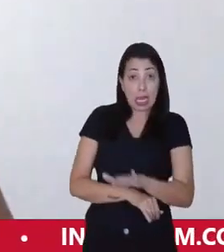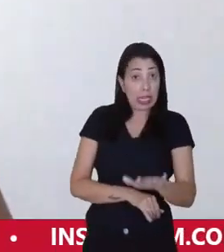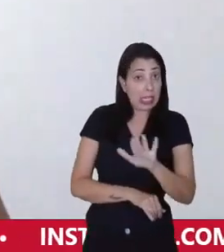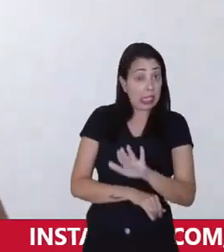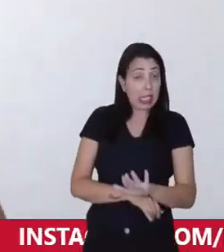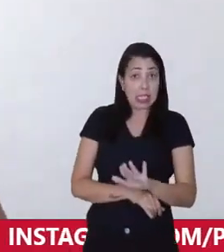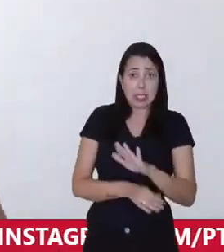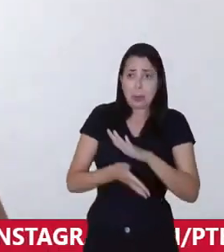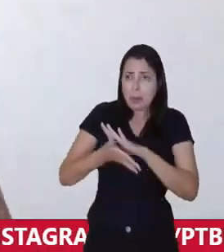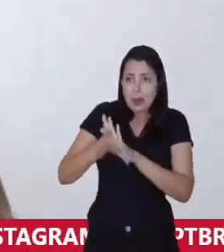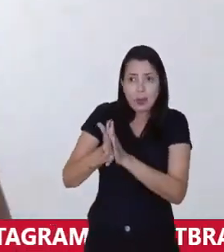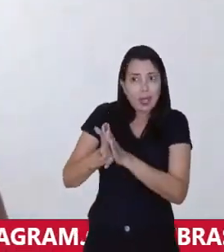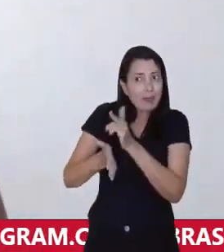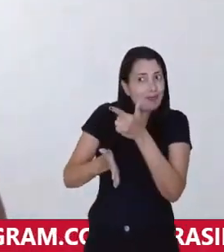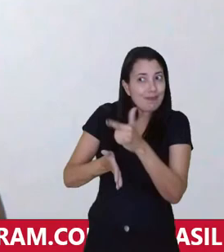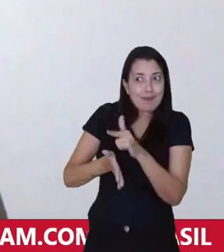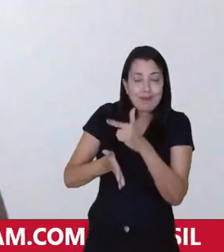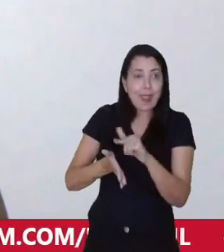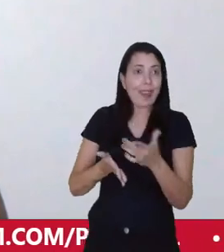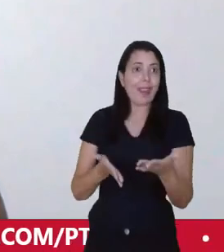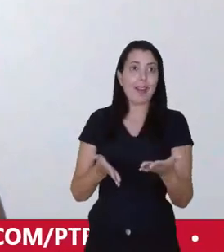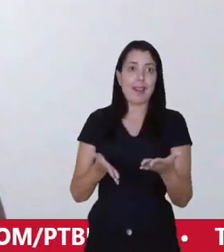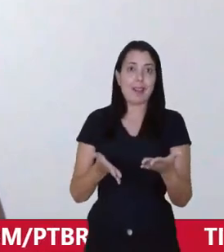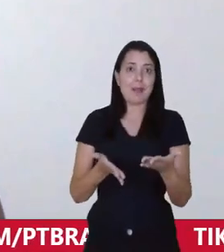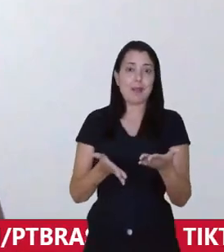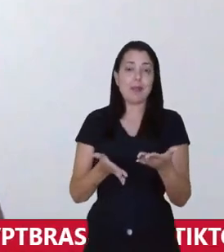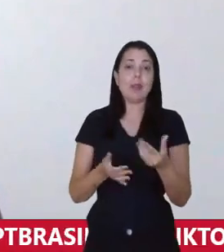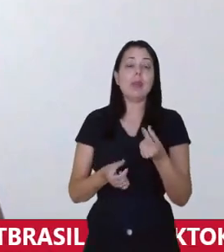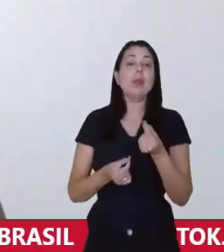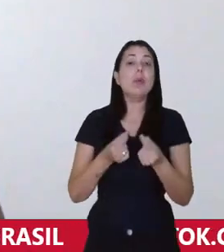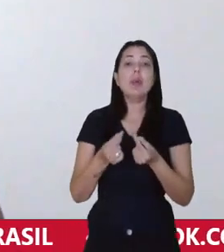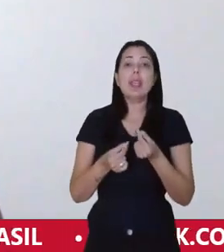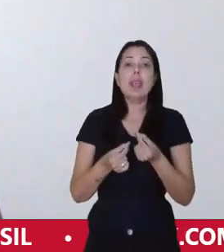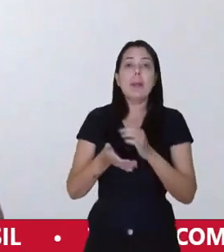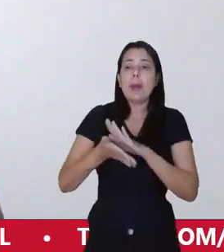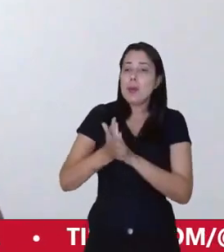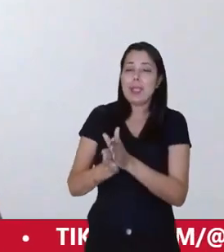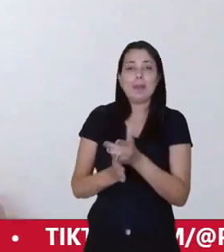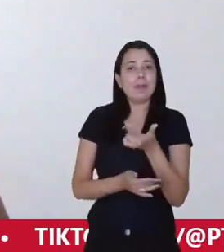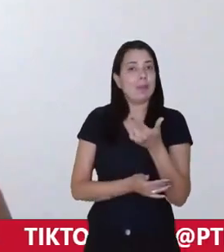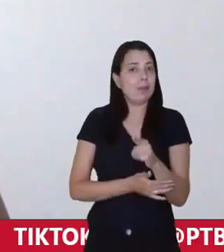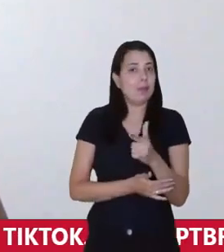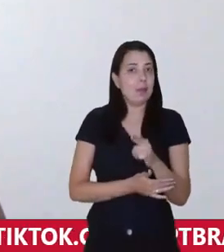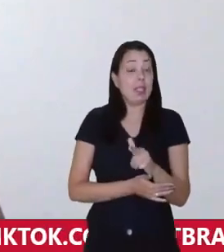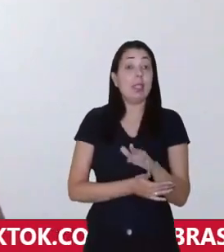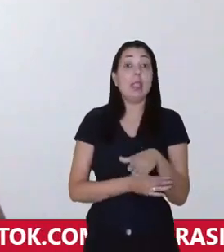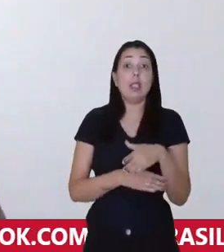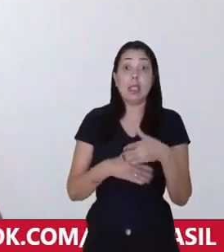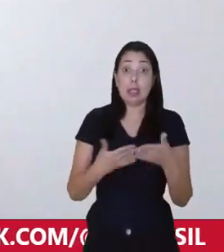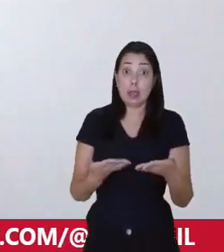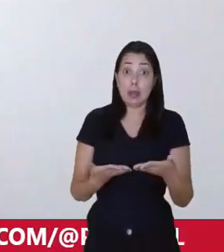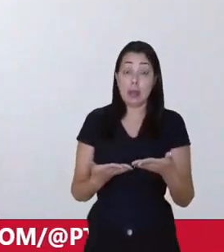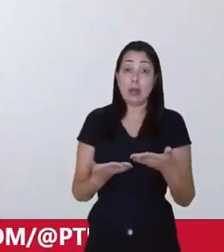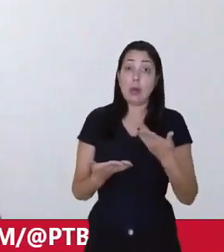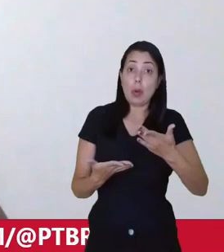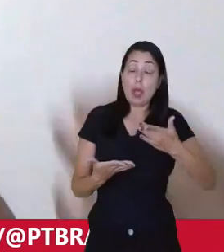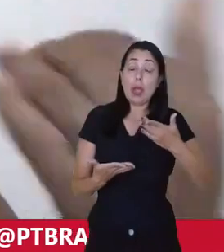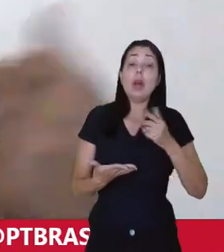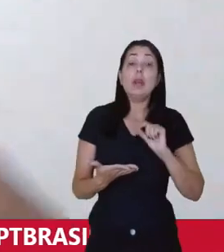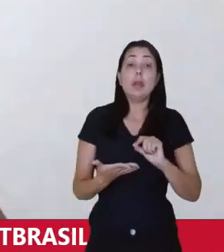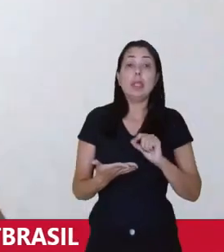não se discriminam, elas não têm essa questão do preconceito. No momento em que elas,